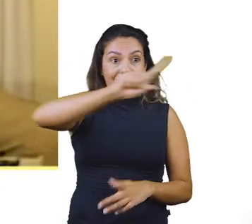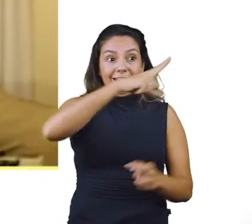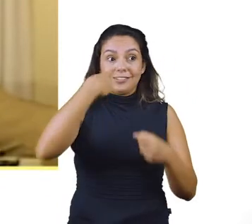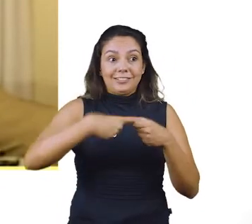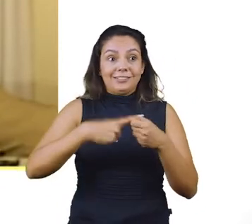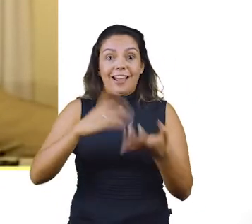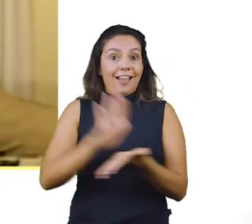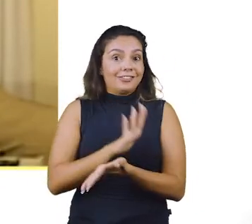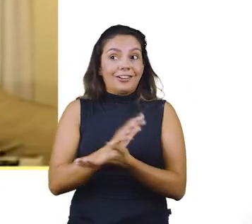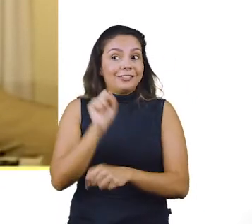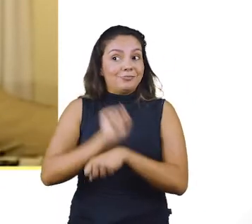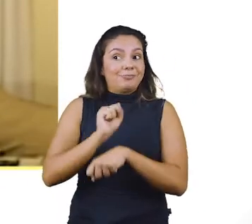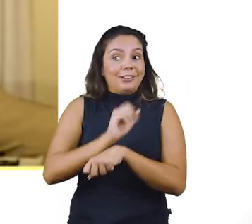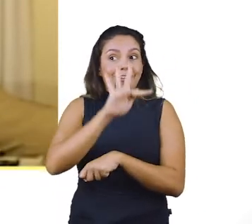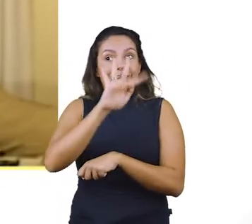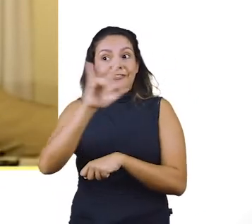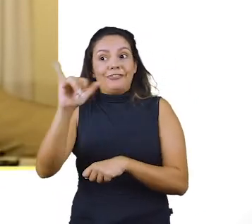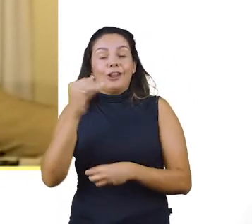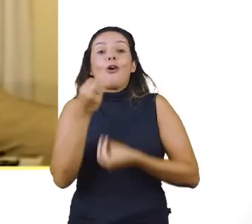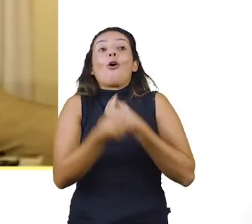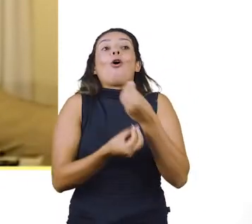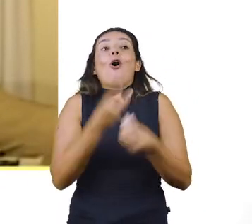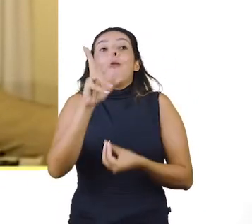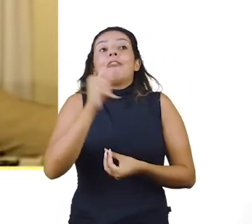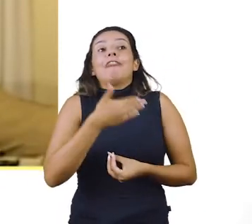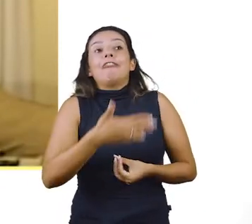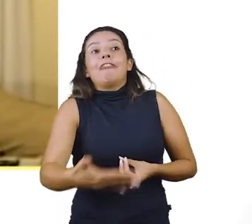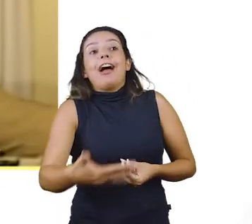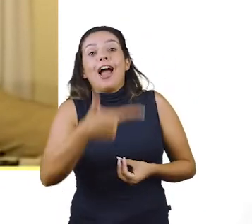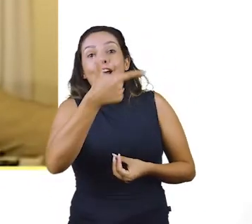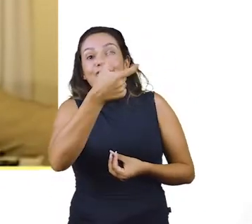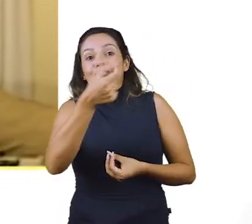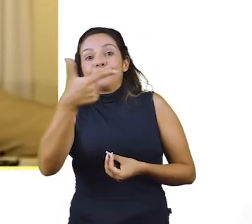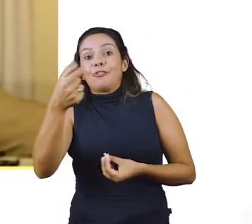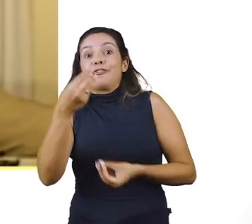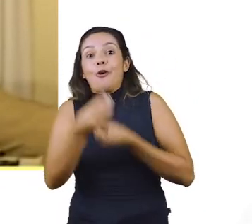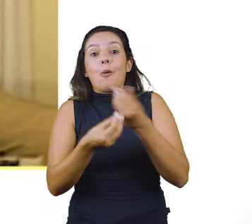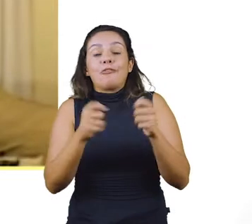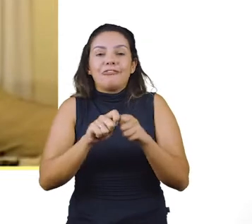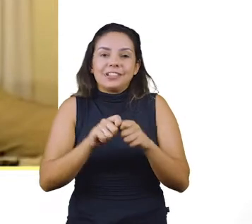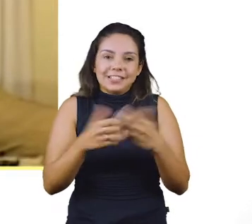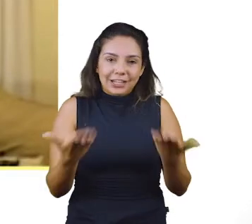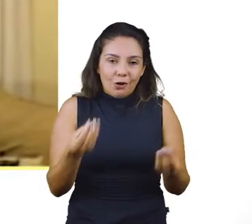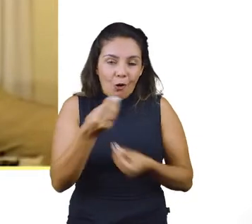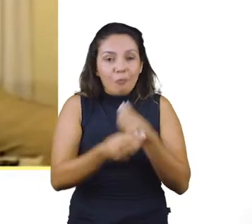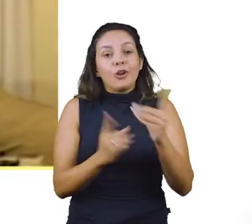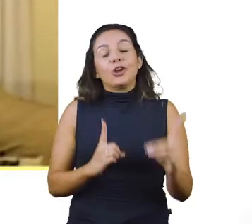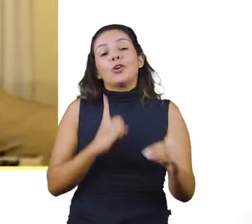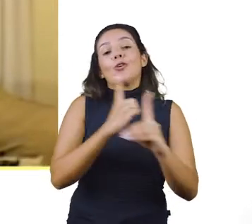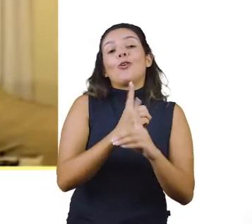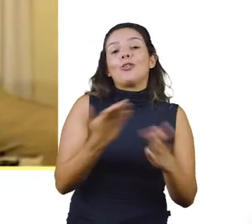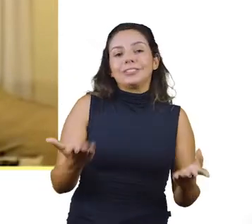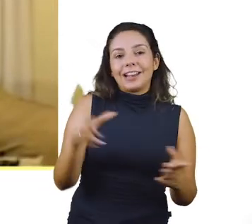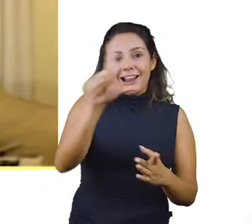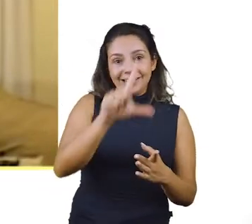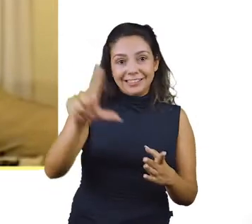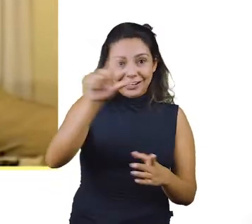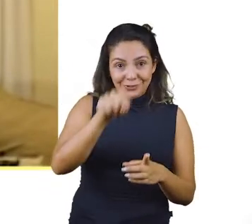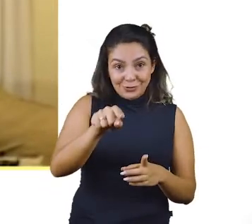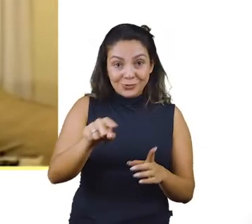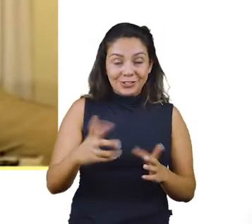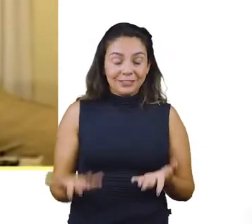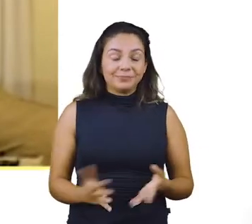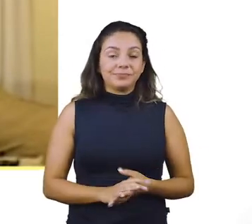dias é como vai ser o Fli aí de 2020, como é que nós vamos nos encontrar com a literatura